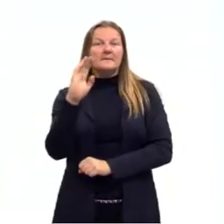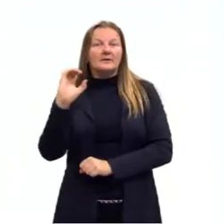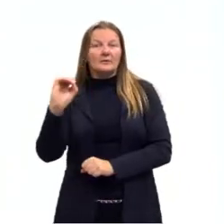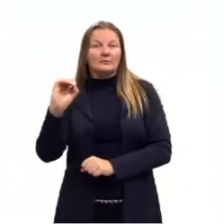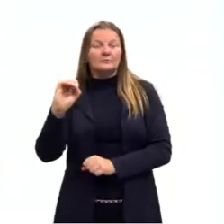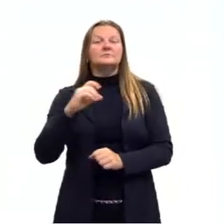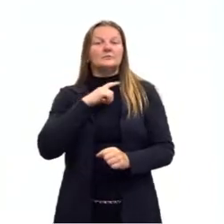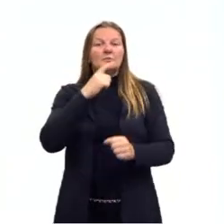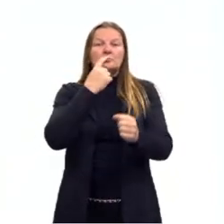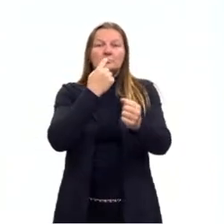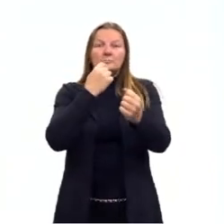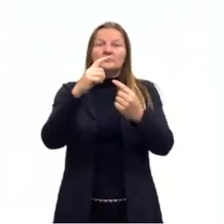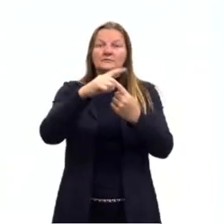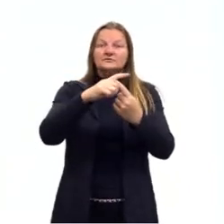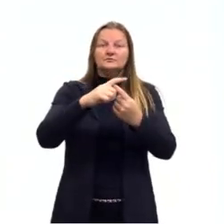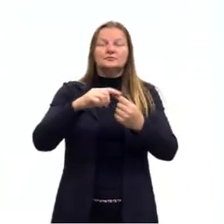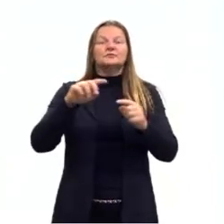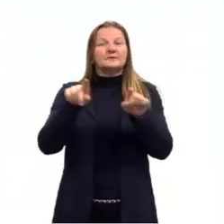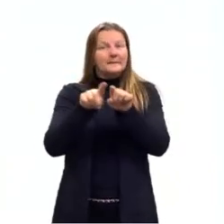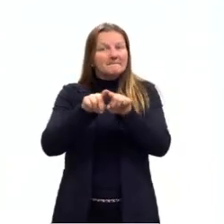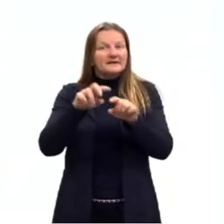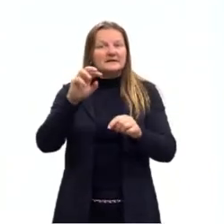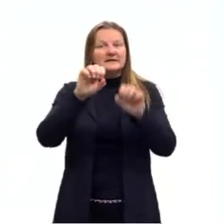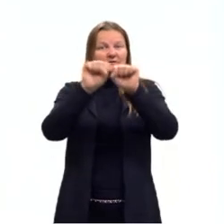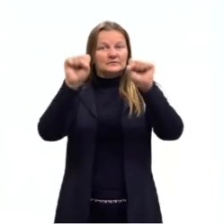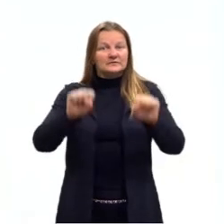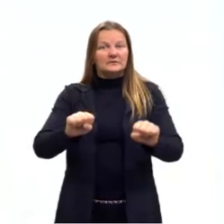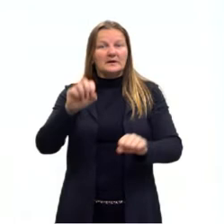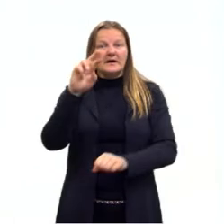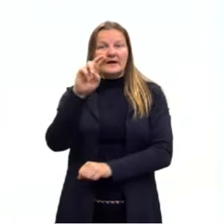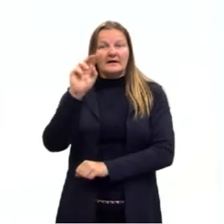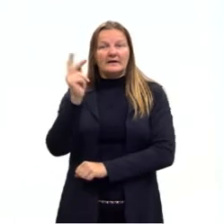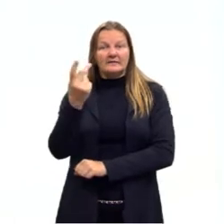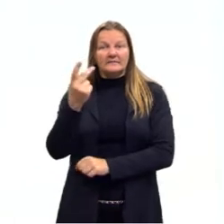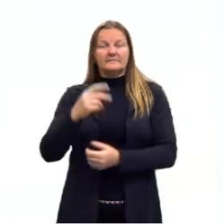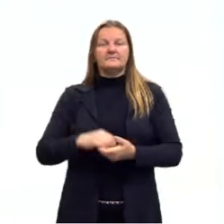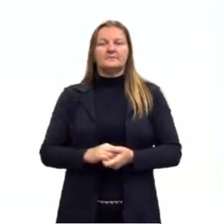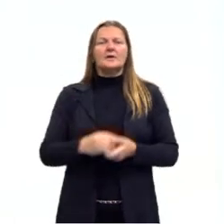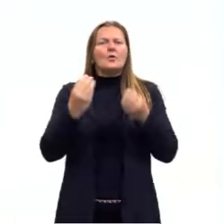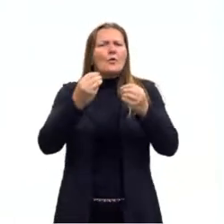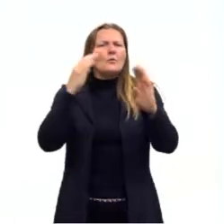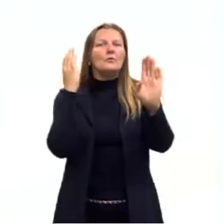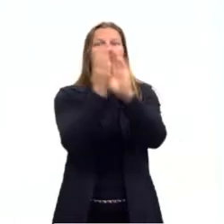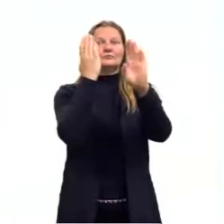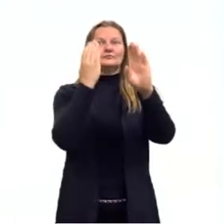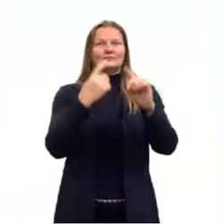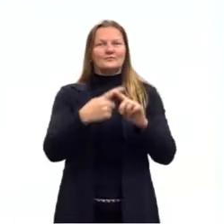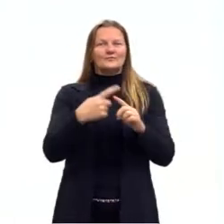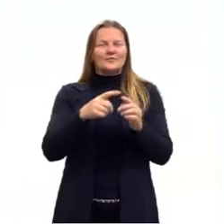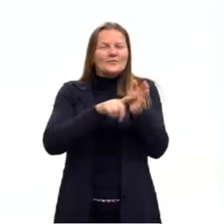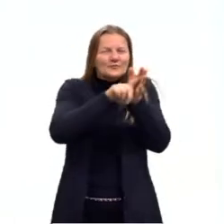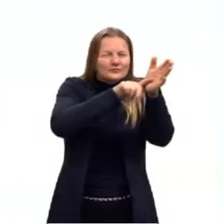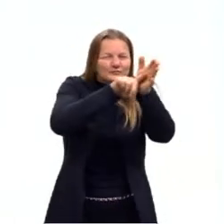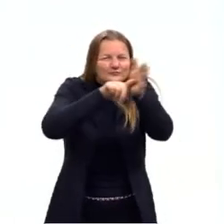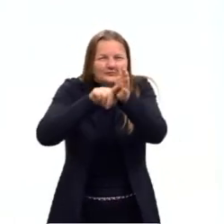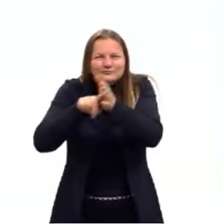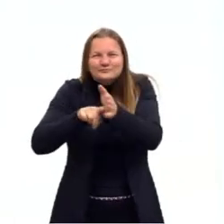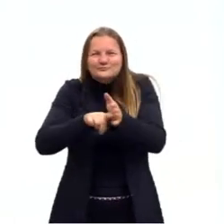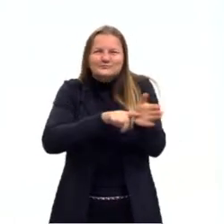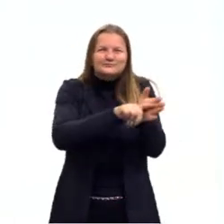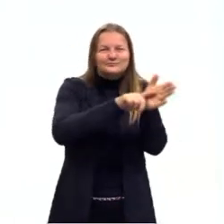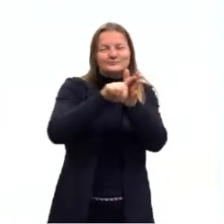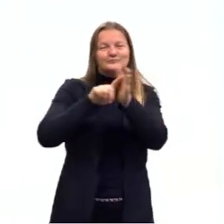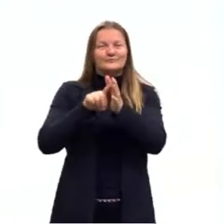sanguíneos os fatores RH como que ocorreu essa descoberta né claro que foi uma série de Pesquisas